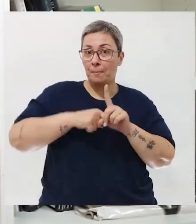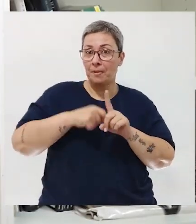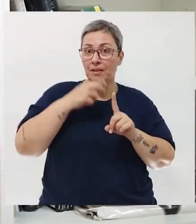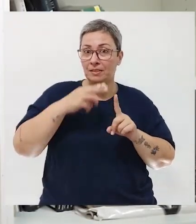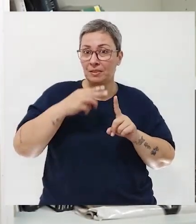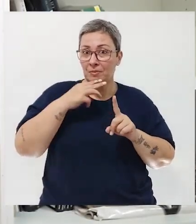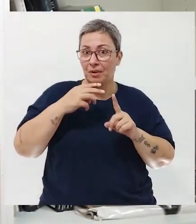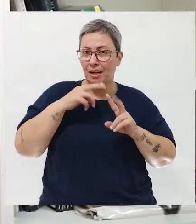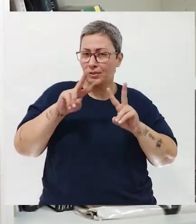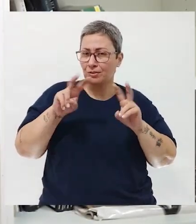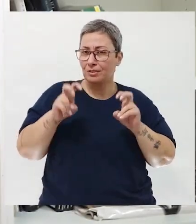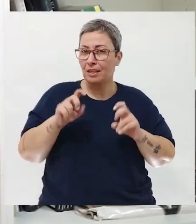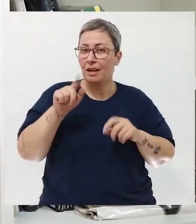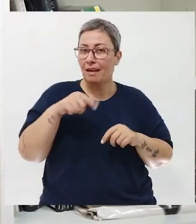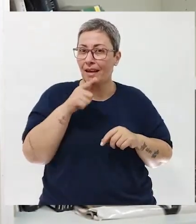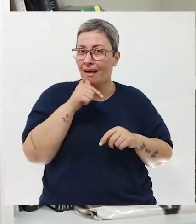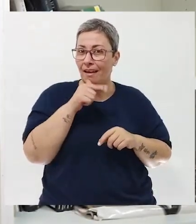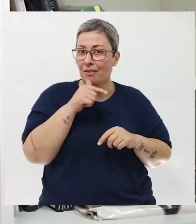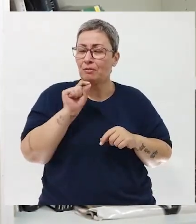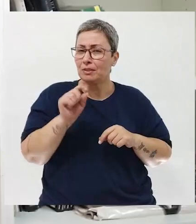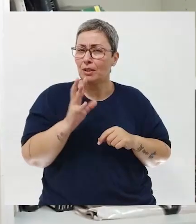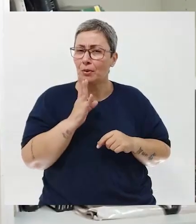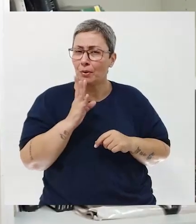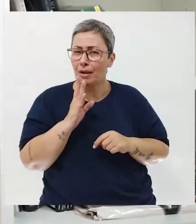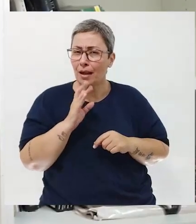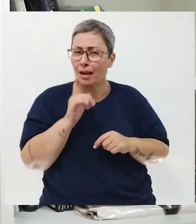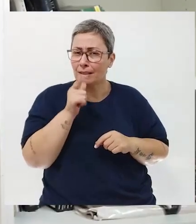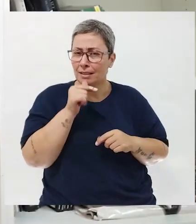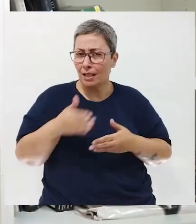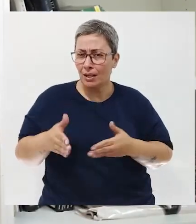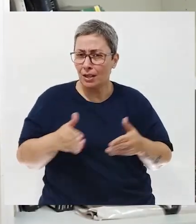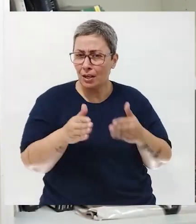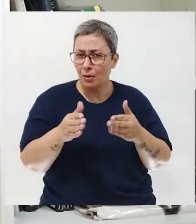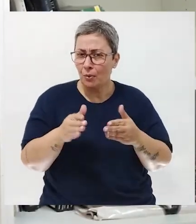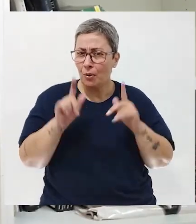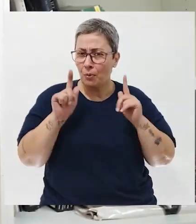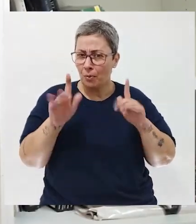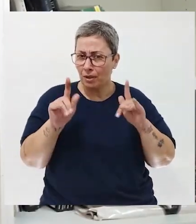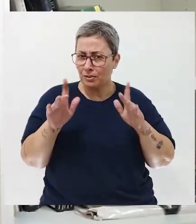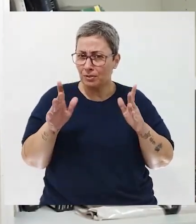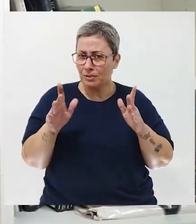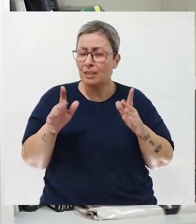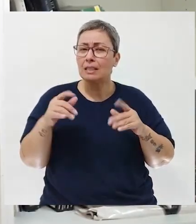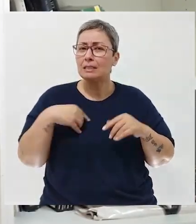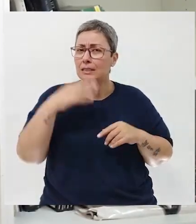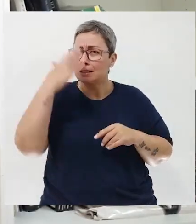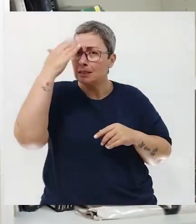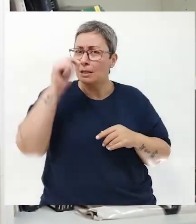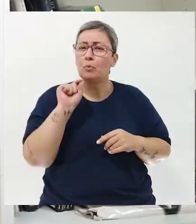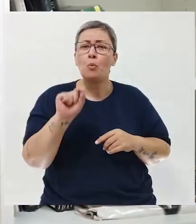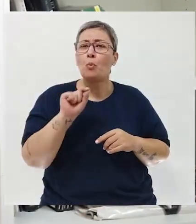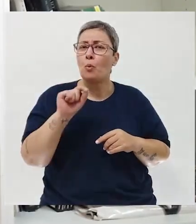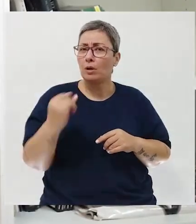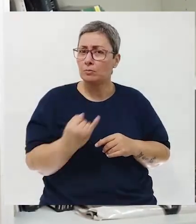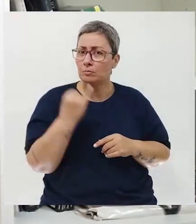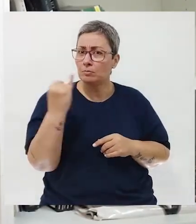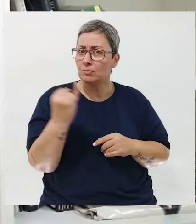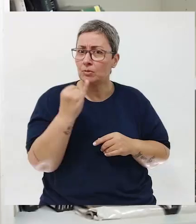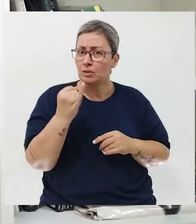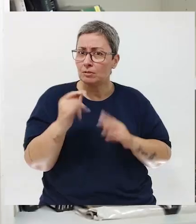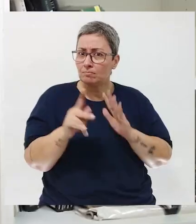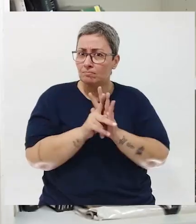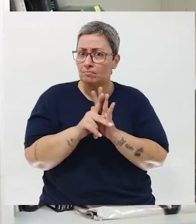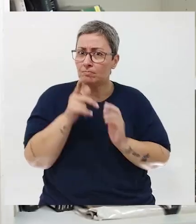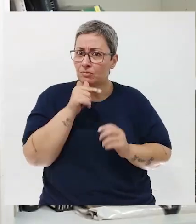água. Você conhece algum rio aqui em Guarulhos? Você sabe a importância desse rio?